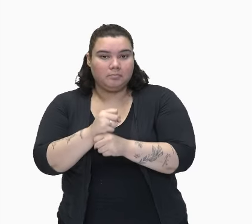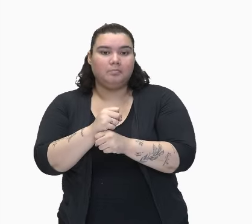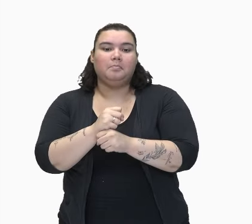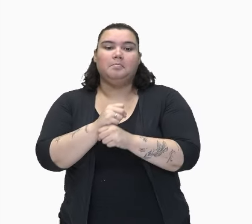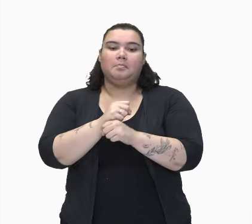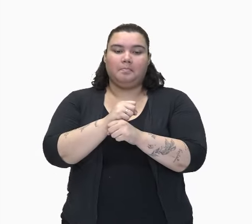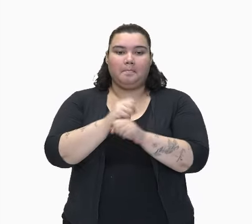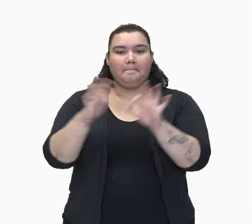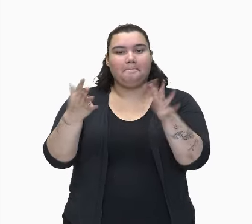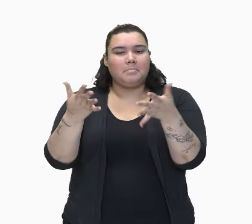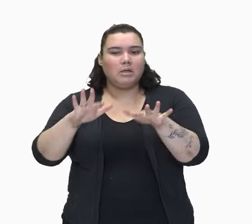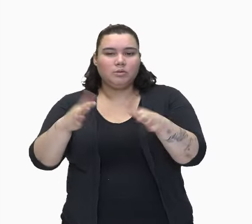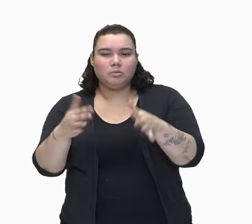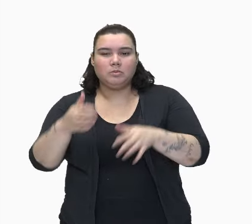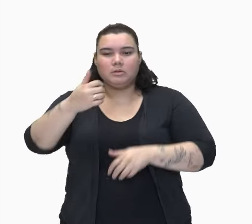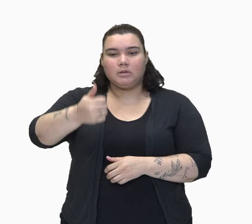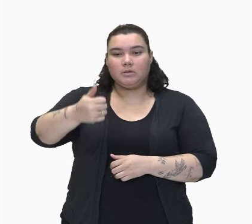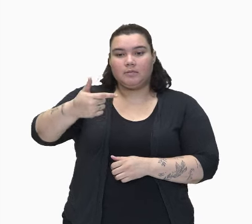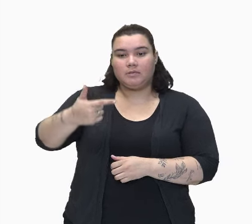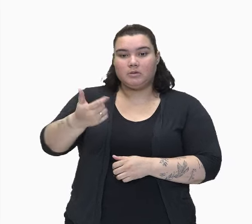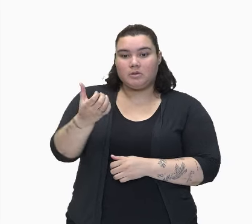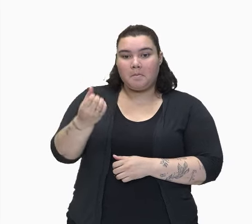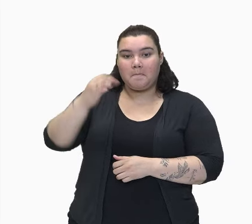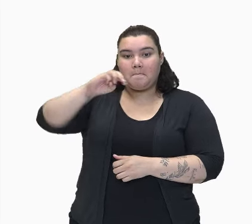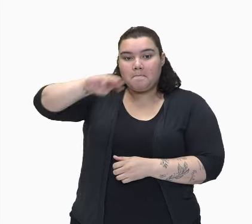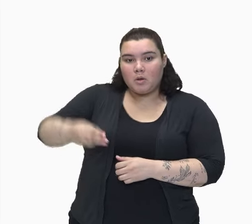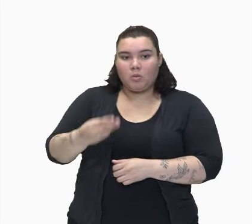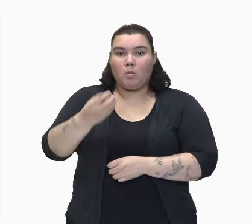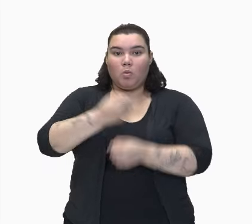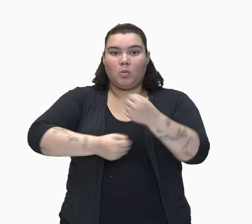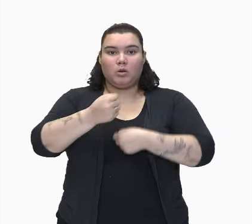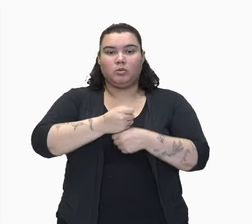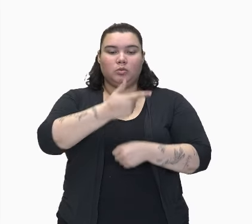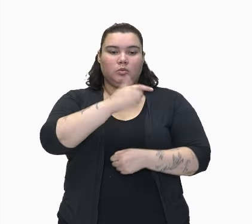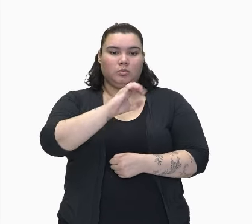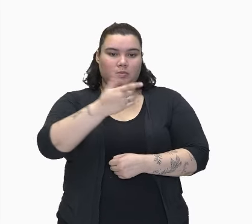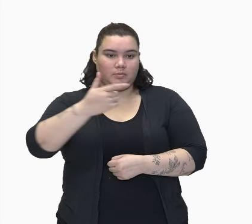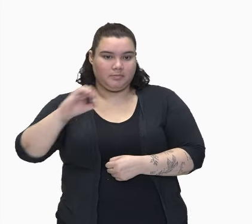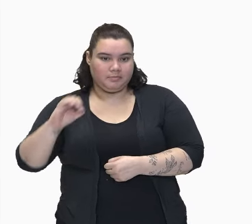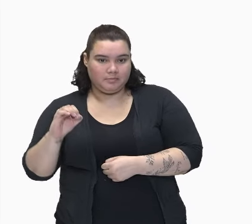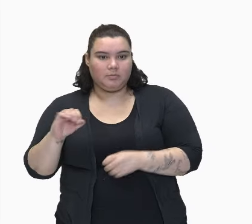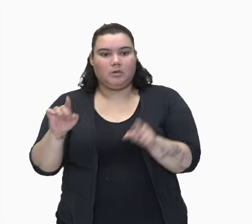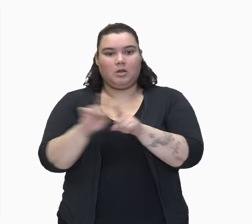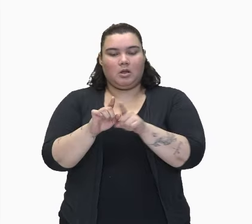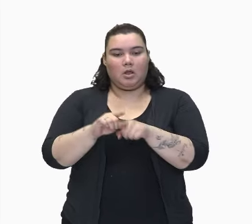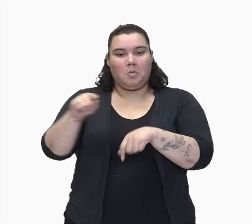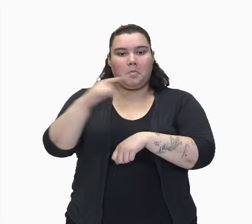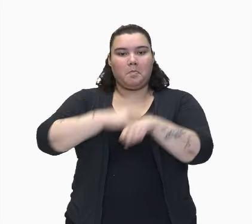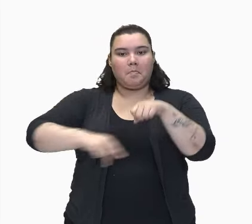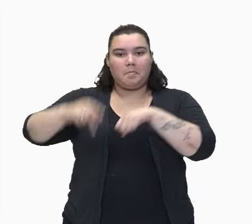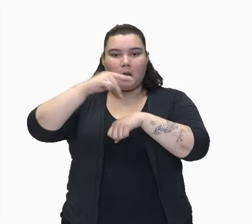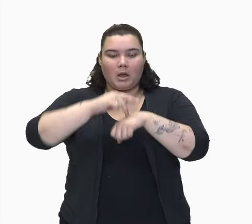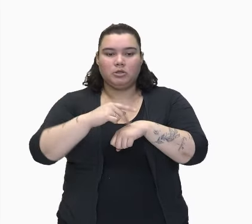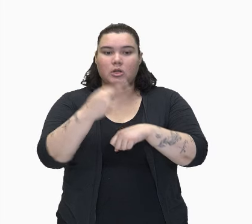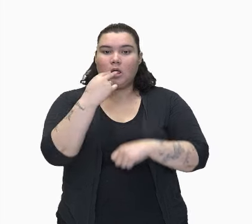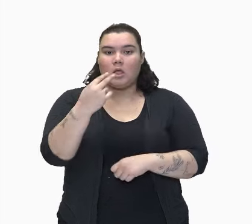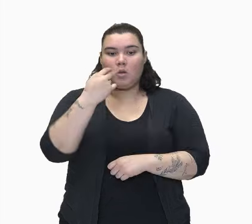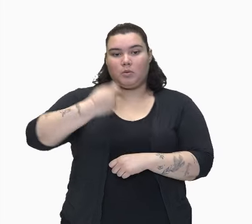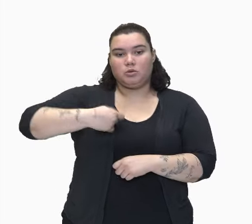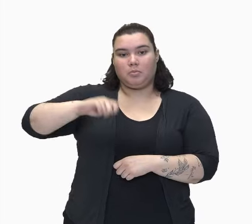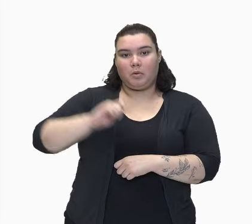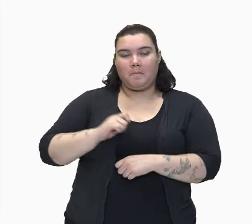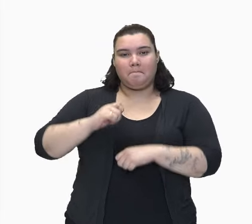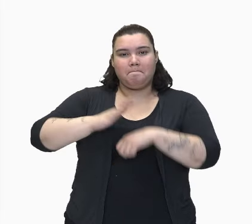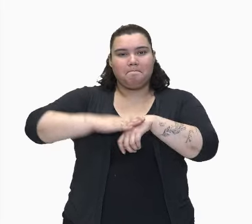de aproximadamente 126 milhões de habitantes no ano de 2020 e também tornando-se aí o país de língua espanhola